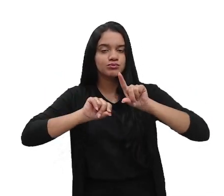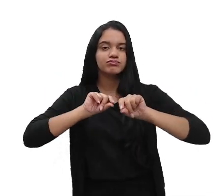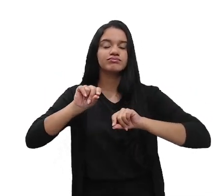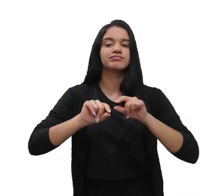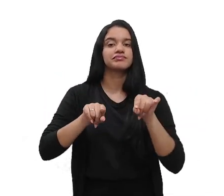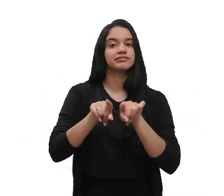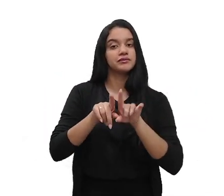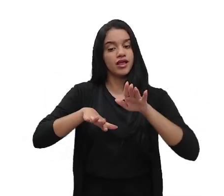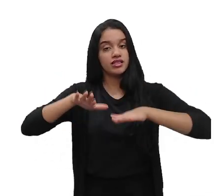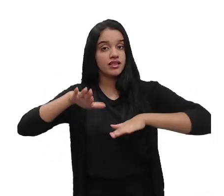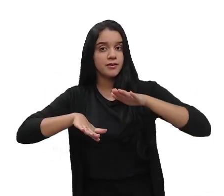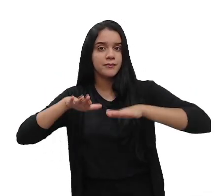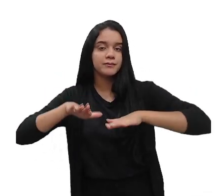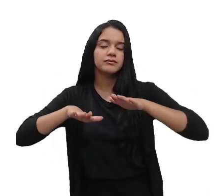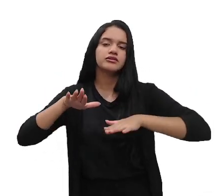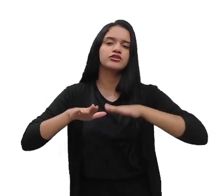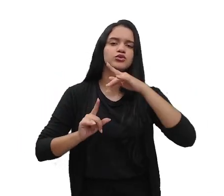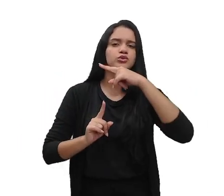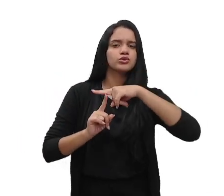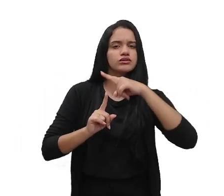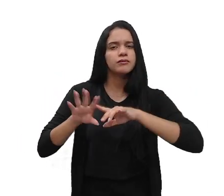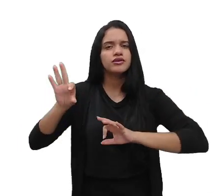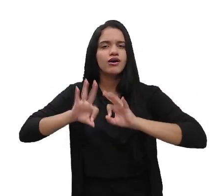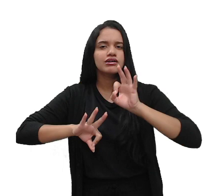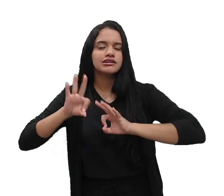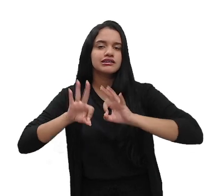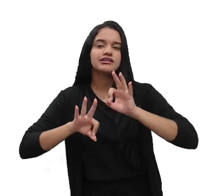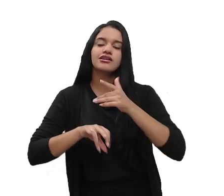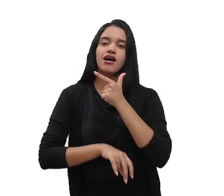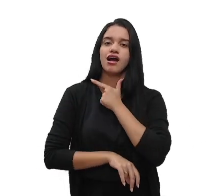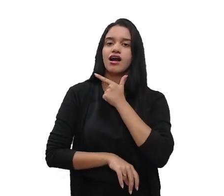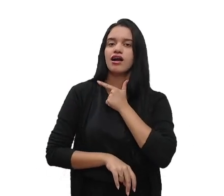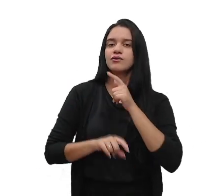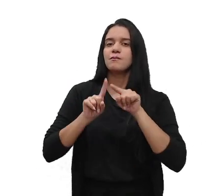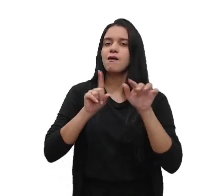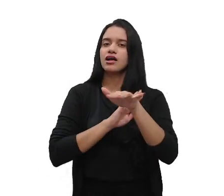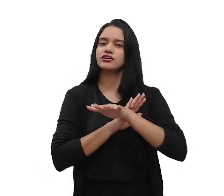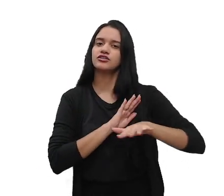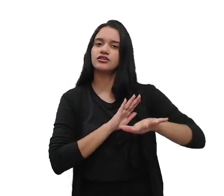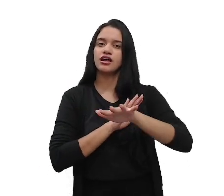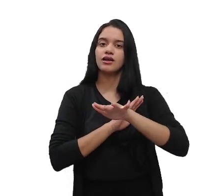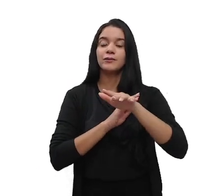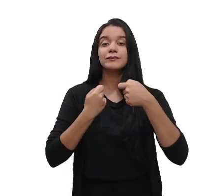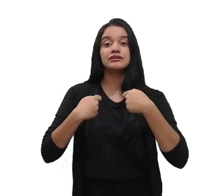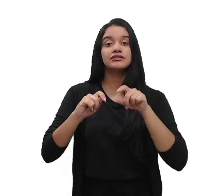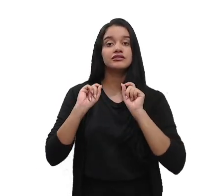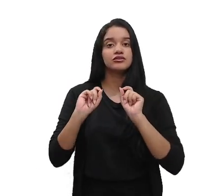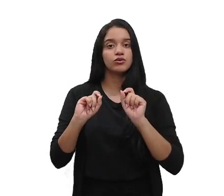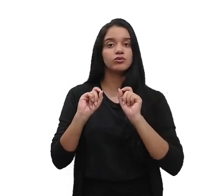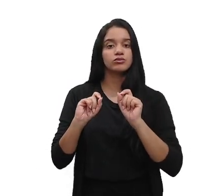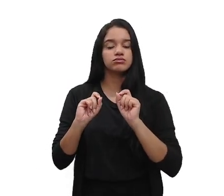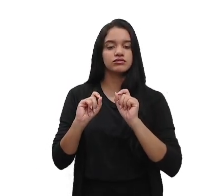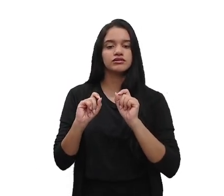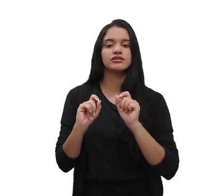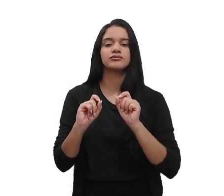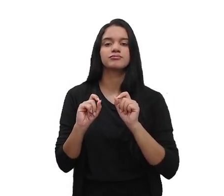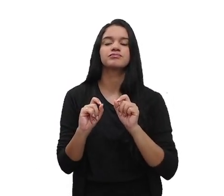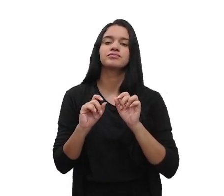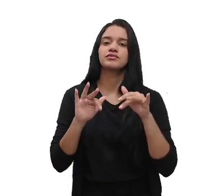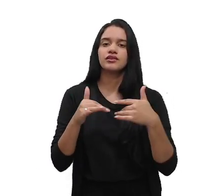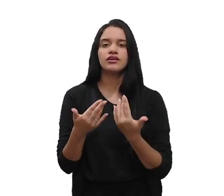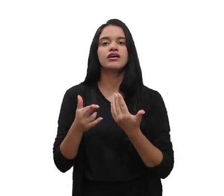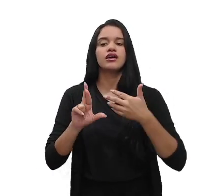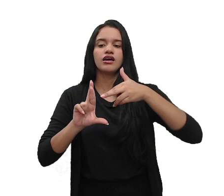a depender do tipo de organização, a depender do tipo de cargo, mas, em geral, você vai precisar captar,